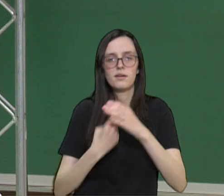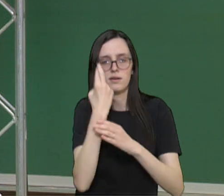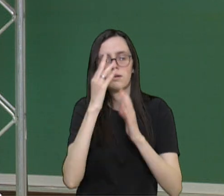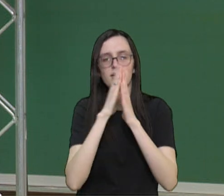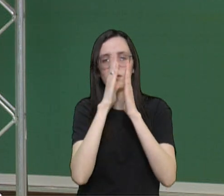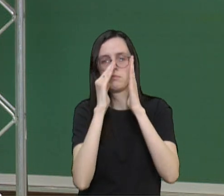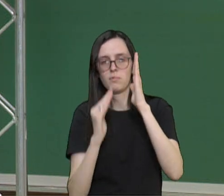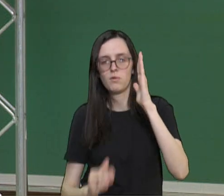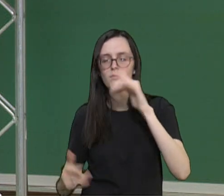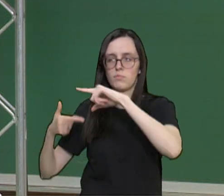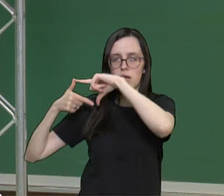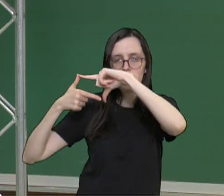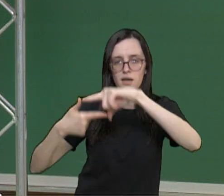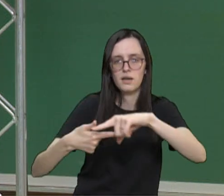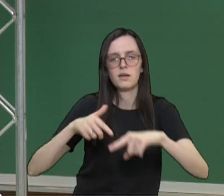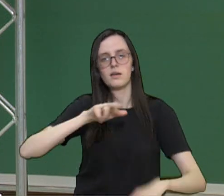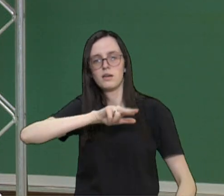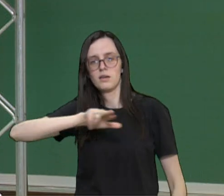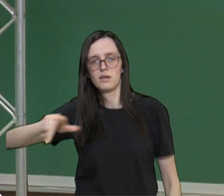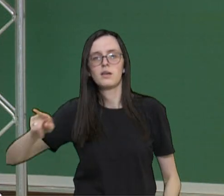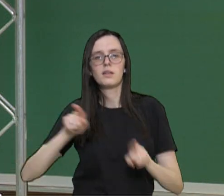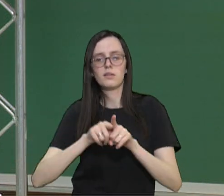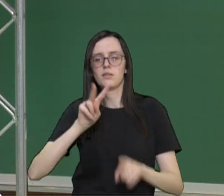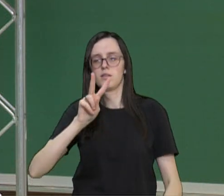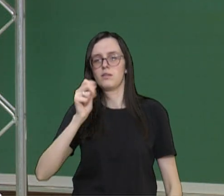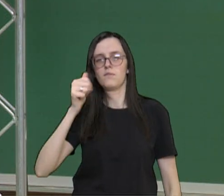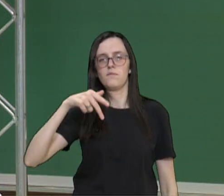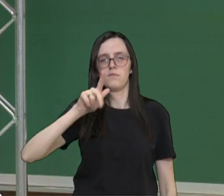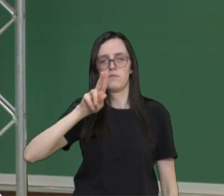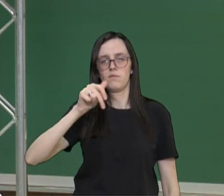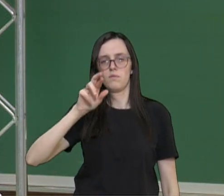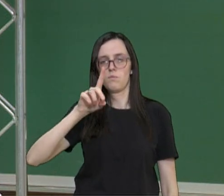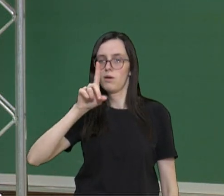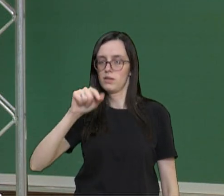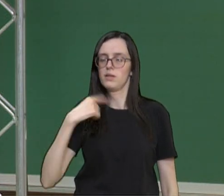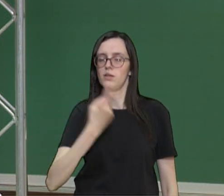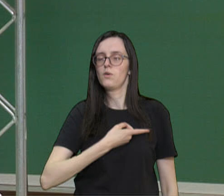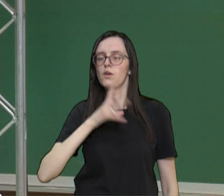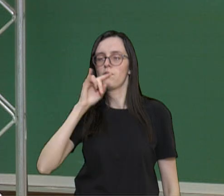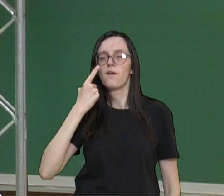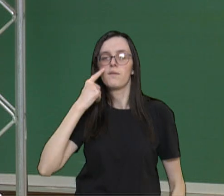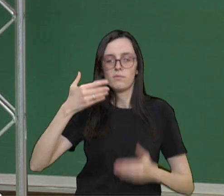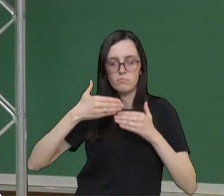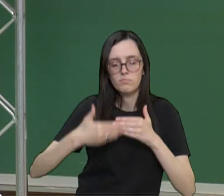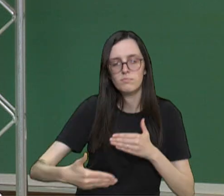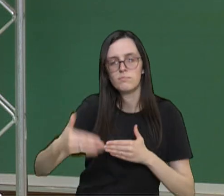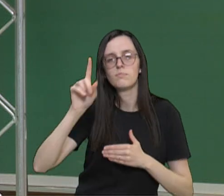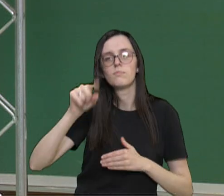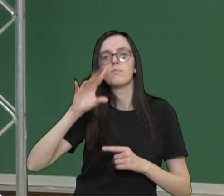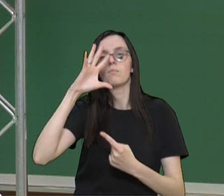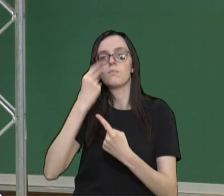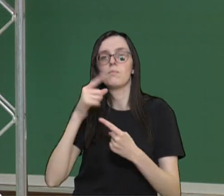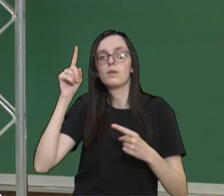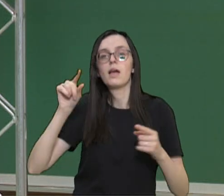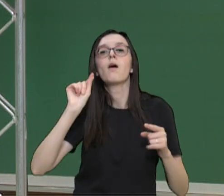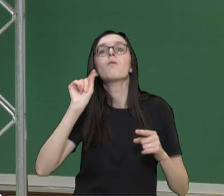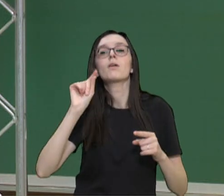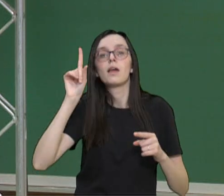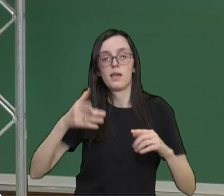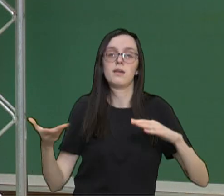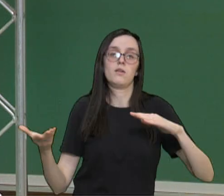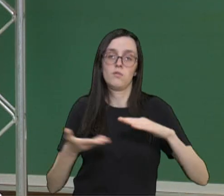a clássica, a erudita e a vanguarda. Música de vanguarda, que a gente vai ver mais para frente, que é uma arte contemporânea,